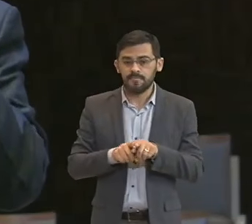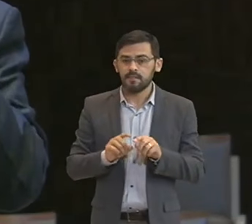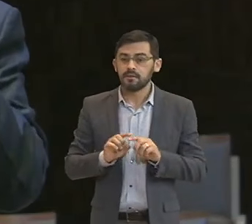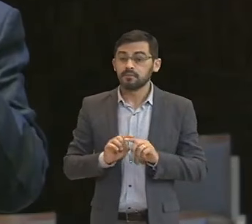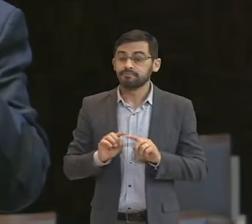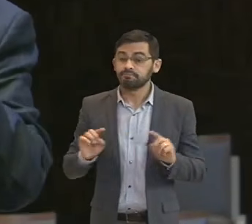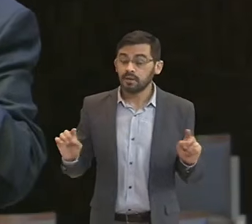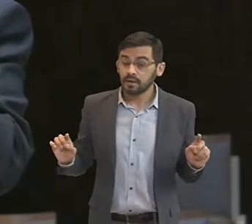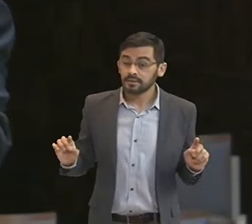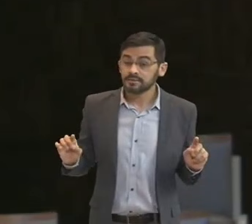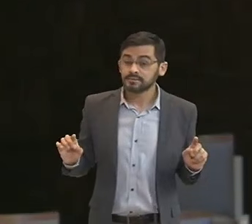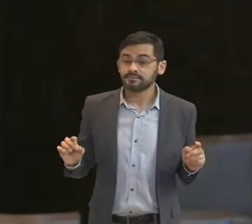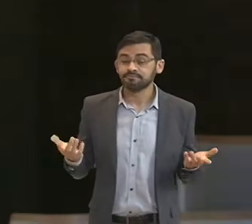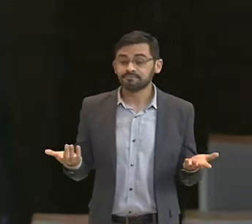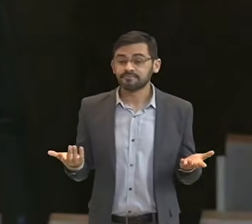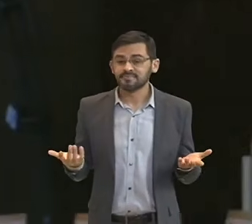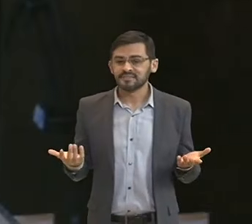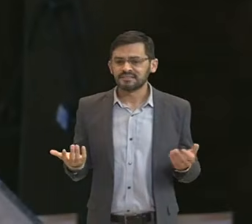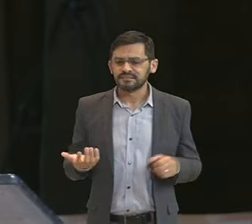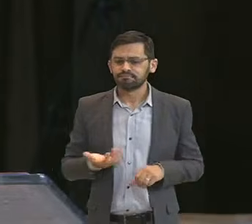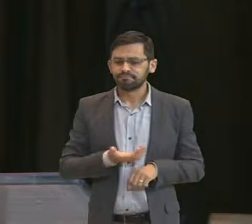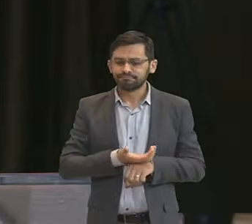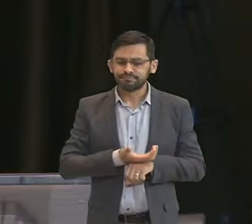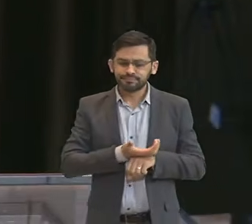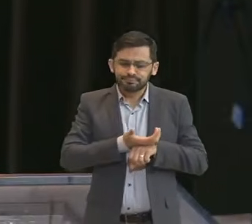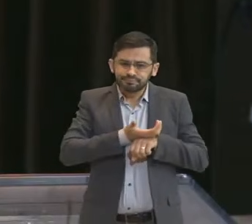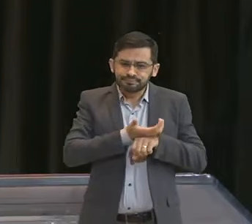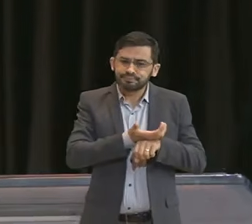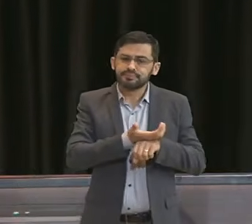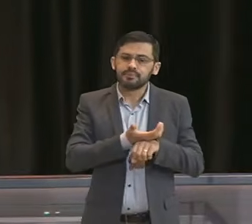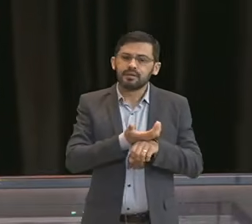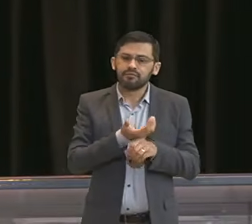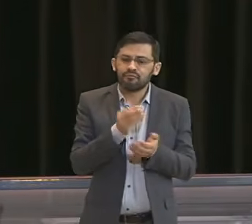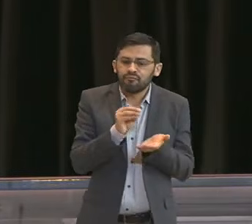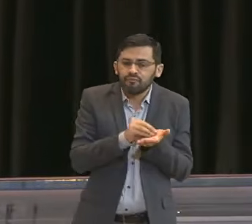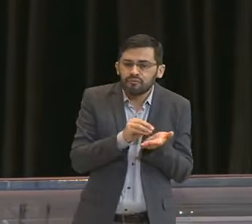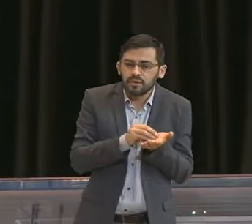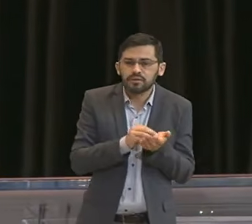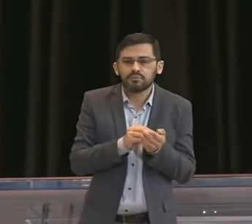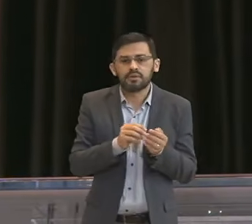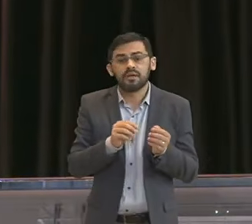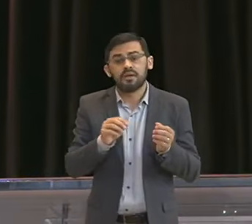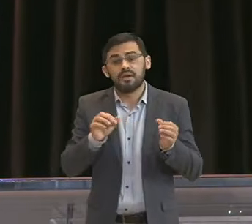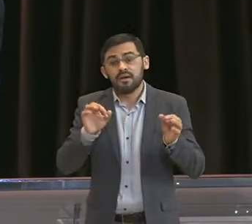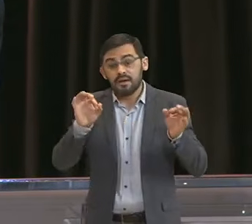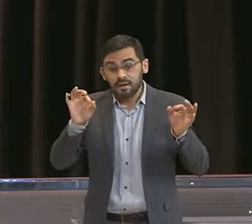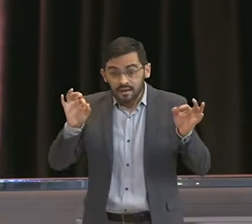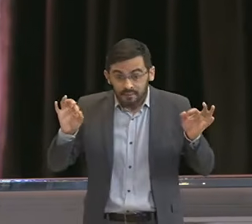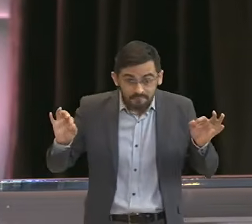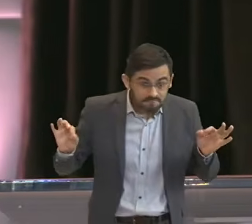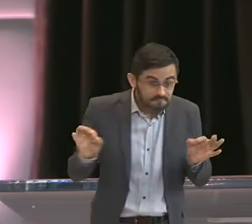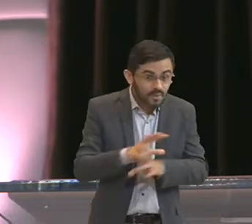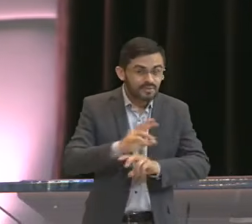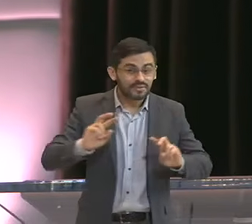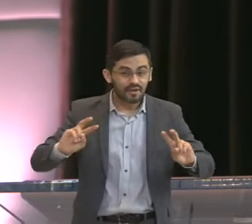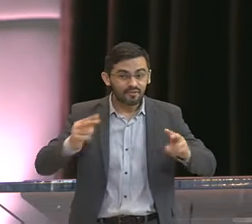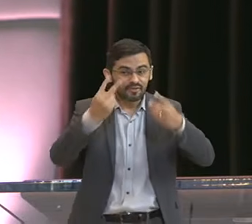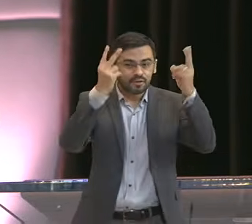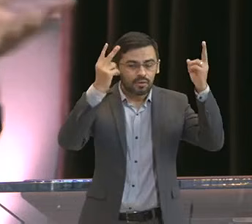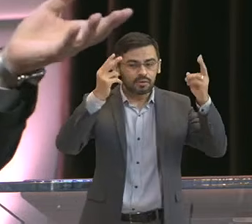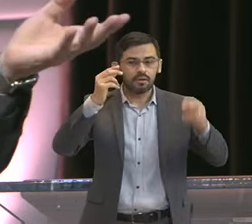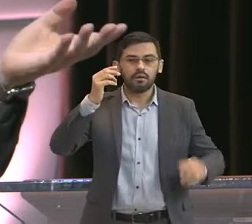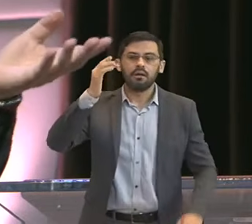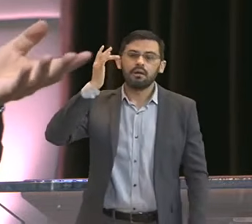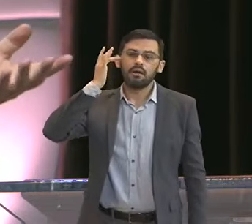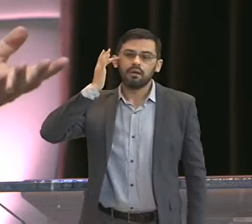Mas aí vem aquela insustentável leveza do ser, porque quando você acabou de ter uma vitória, no dia seguinte, essa